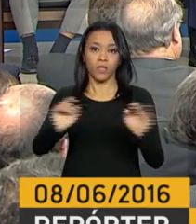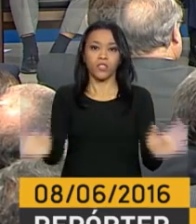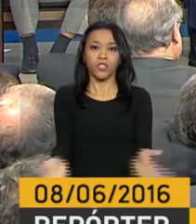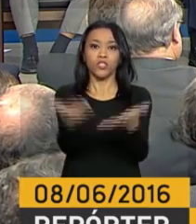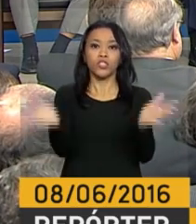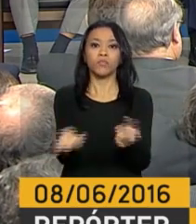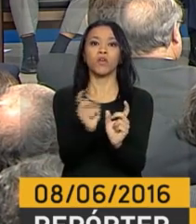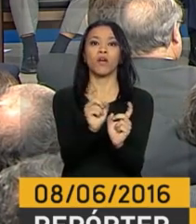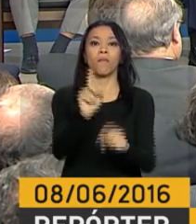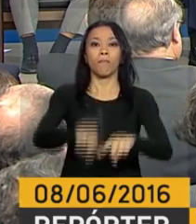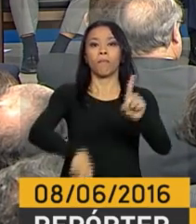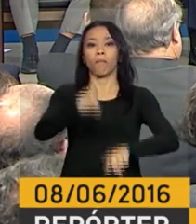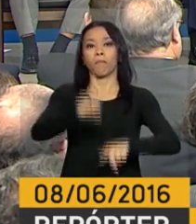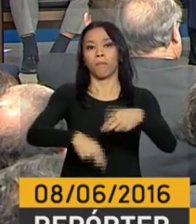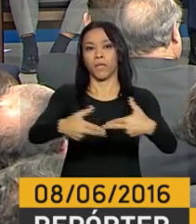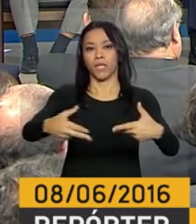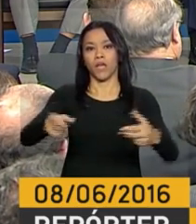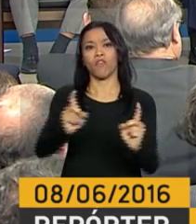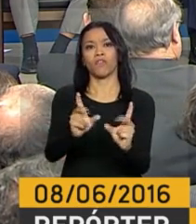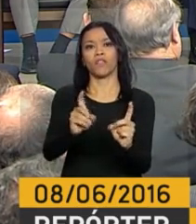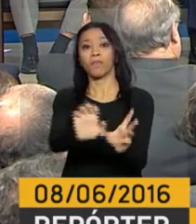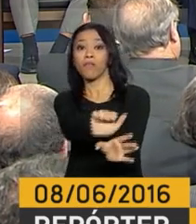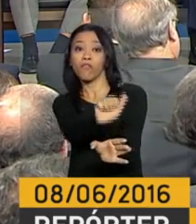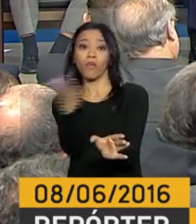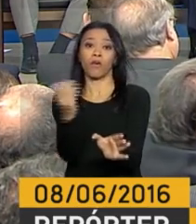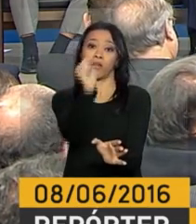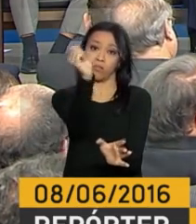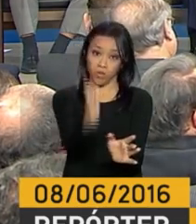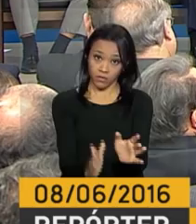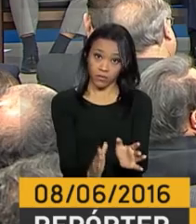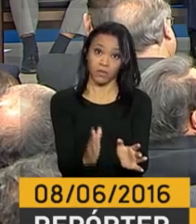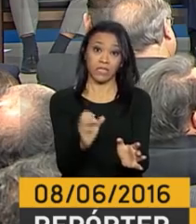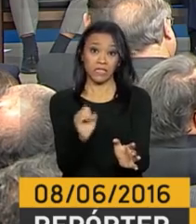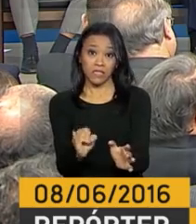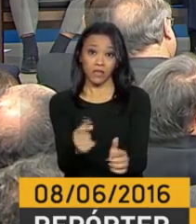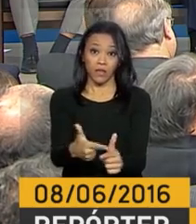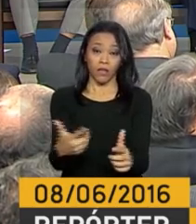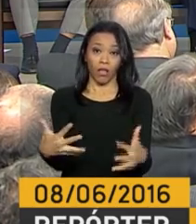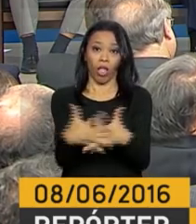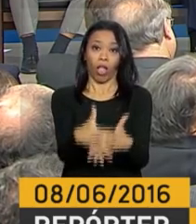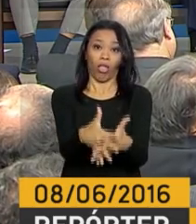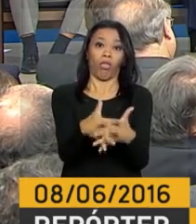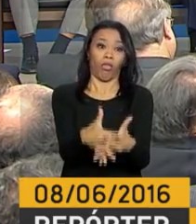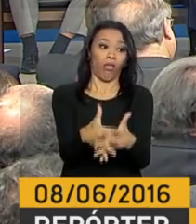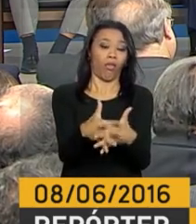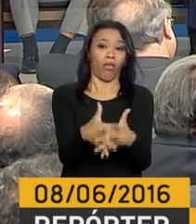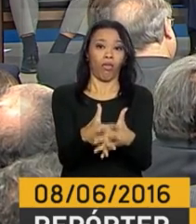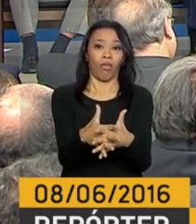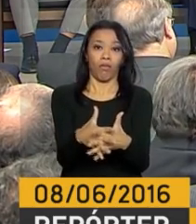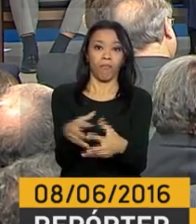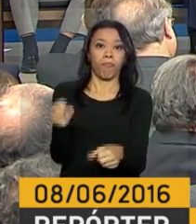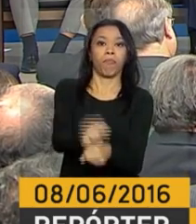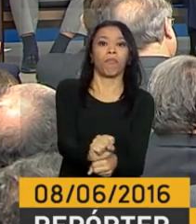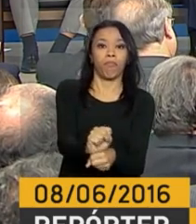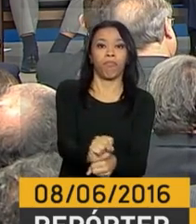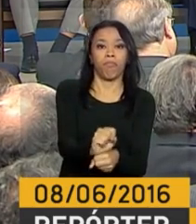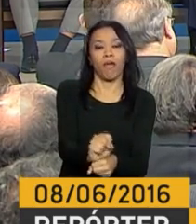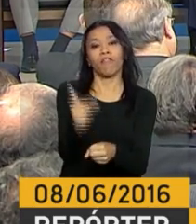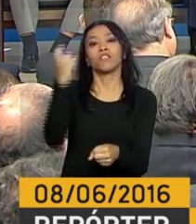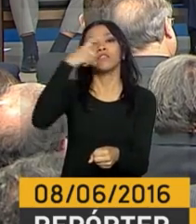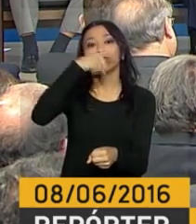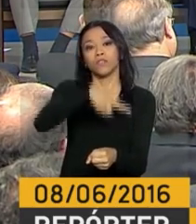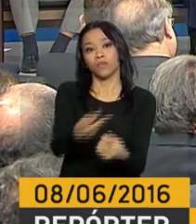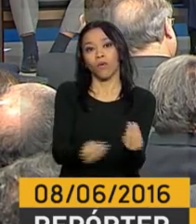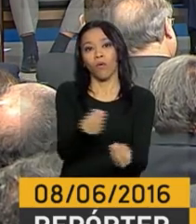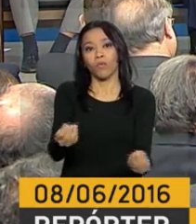exportação se nós temos uma fase em alguma retração interna nós temos que estimular a exportação e é o melhor estímulo